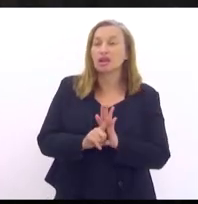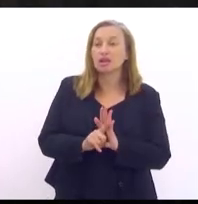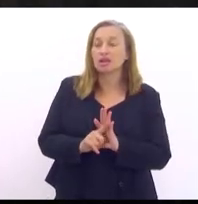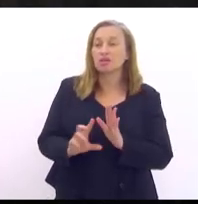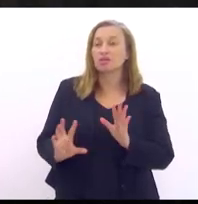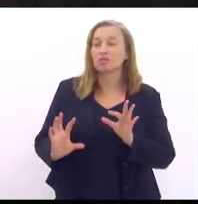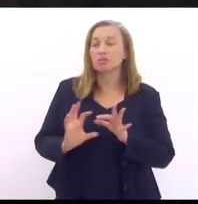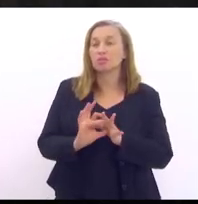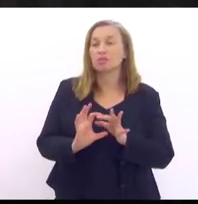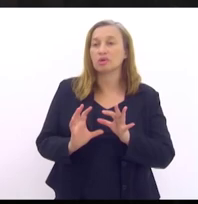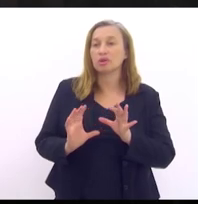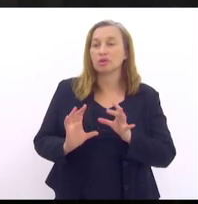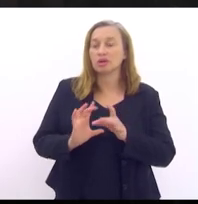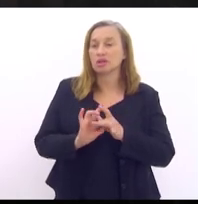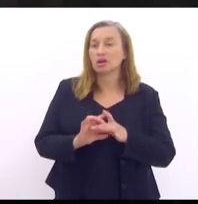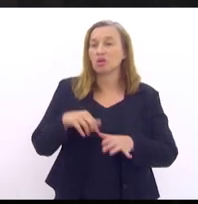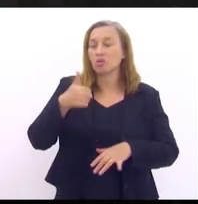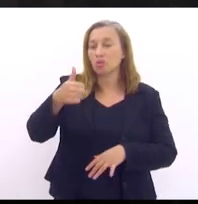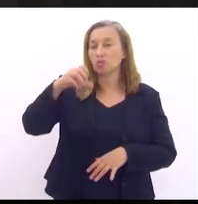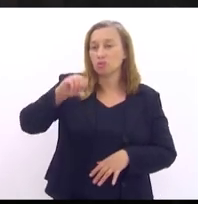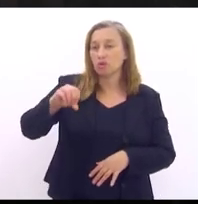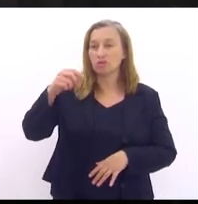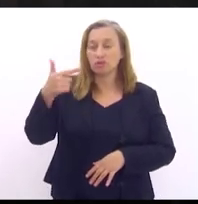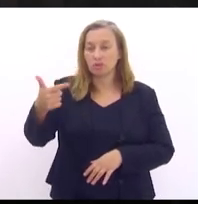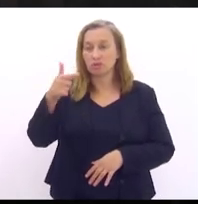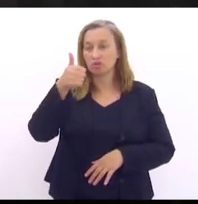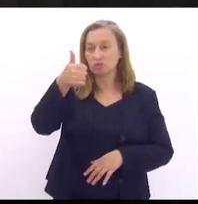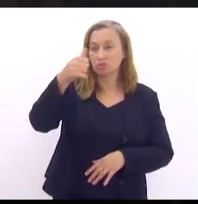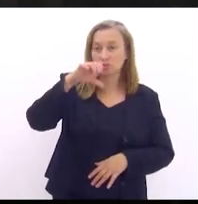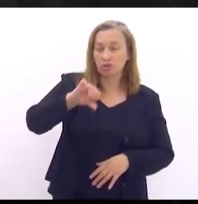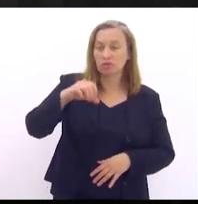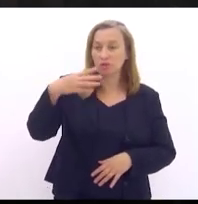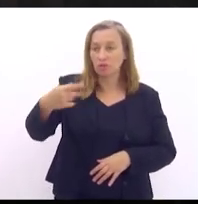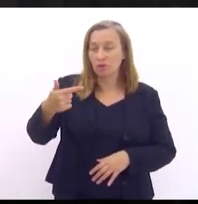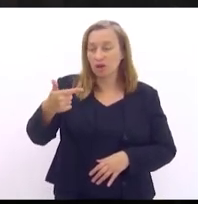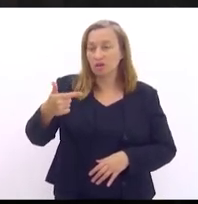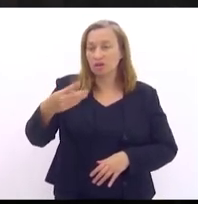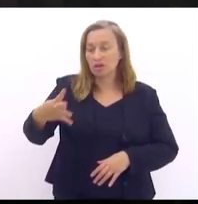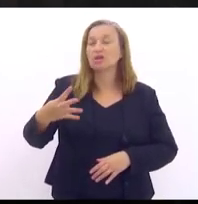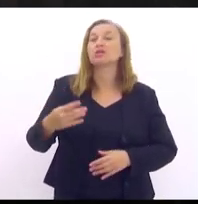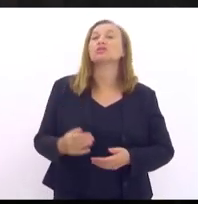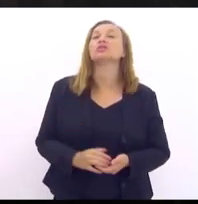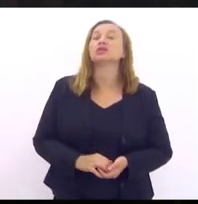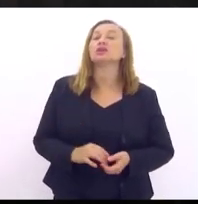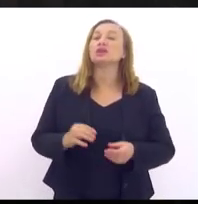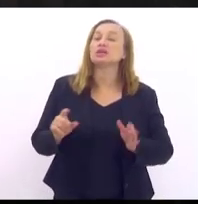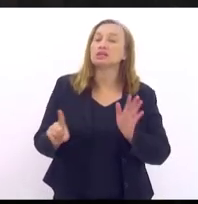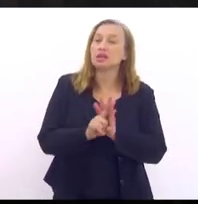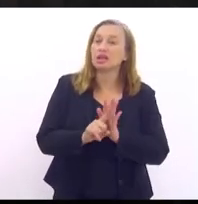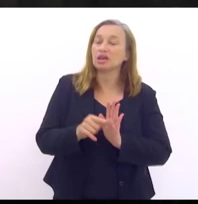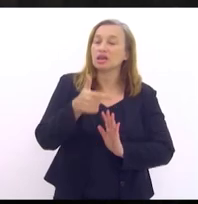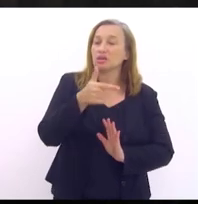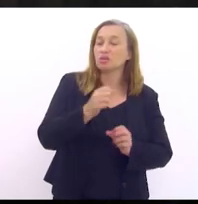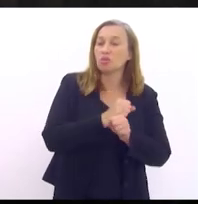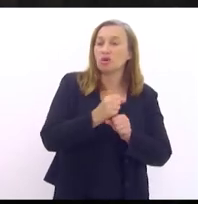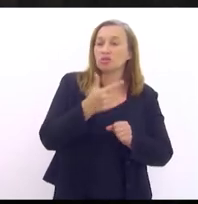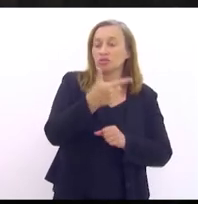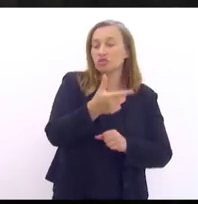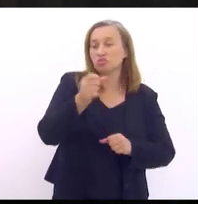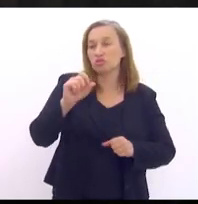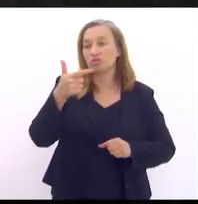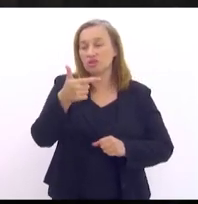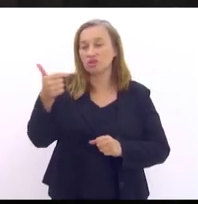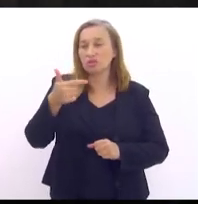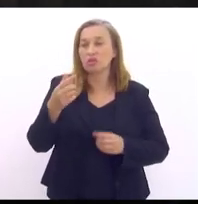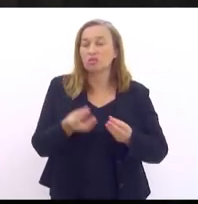192 e 194 de 22. Esta lei que trouxe, em 2022, um prejuízo para o Estado do Rio de